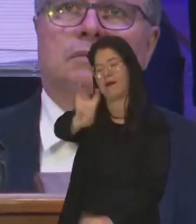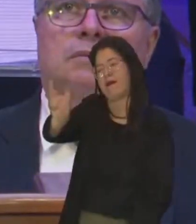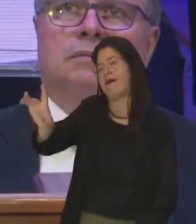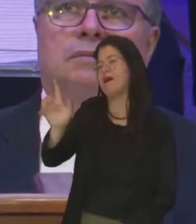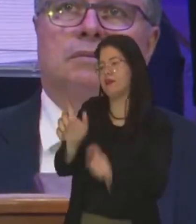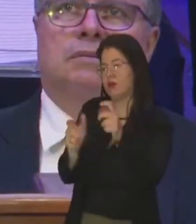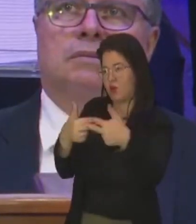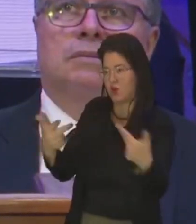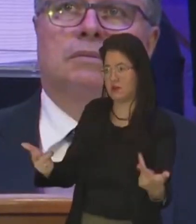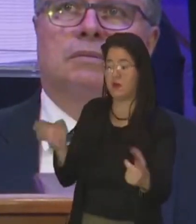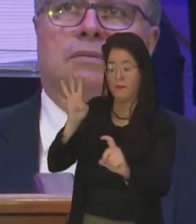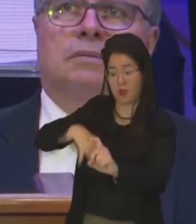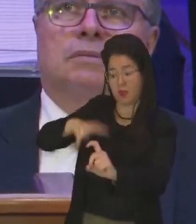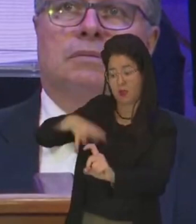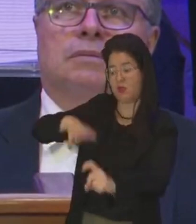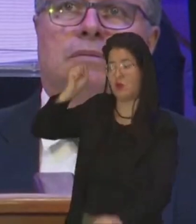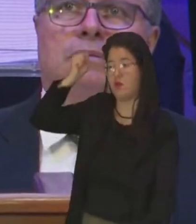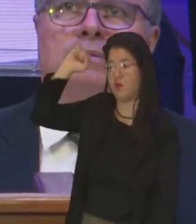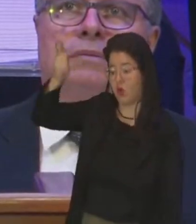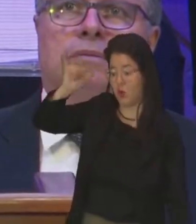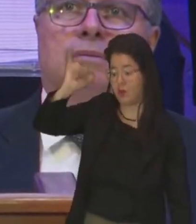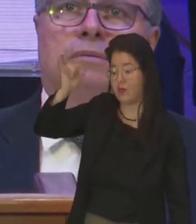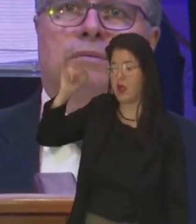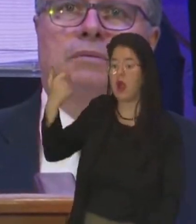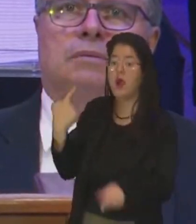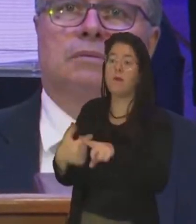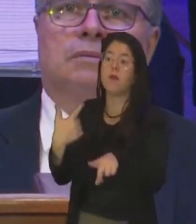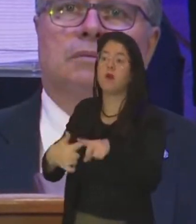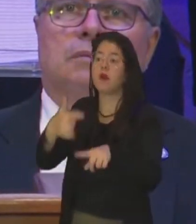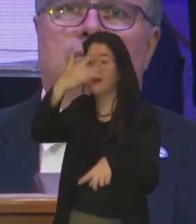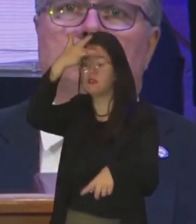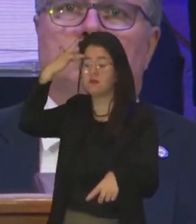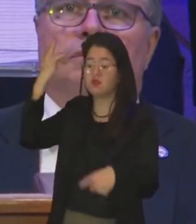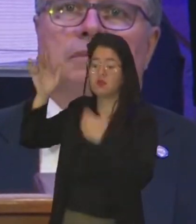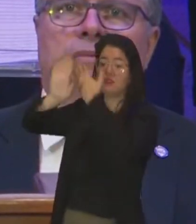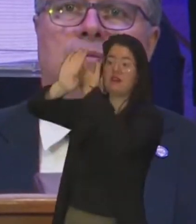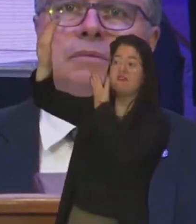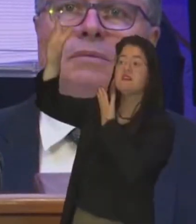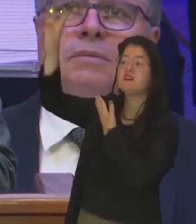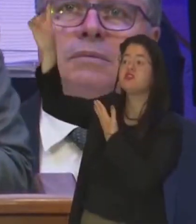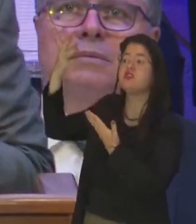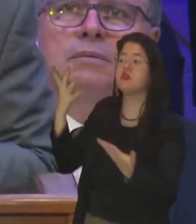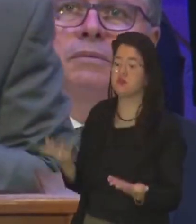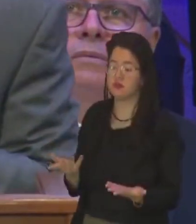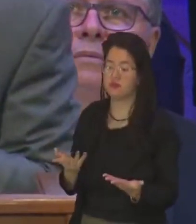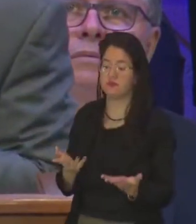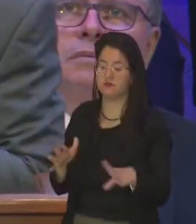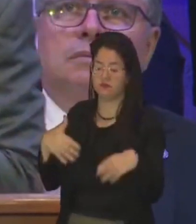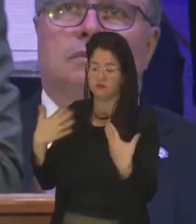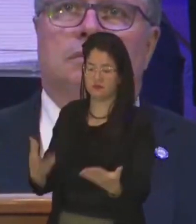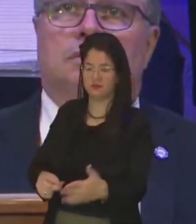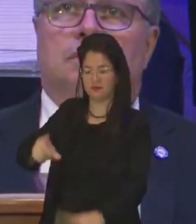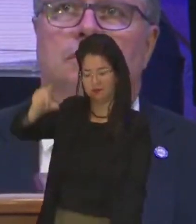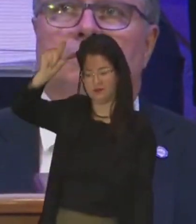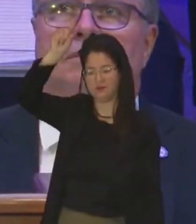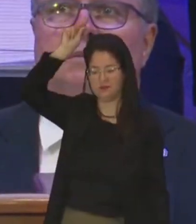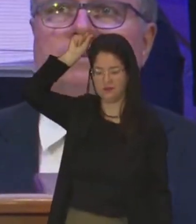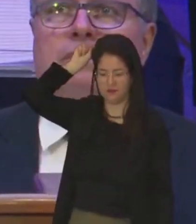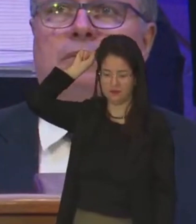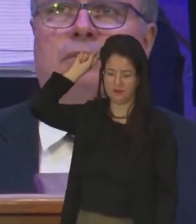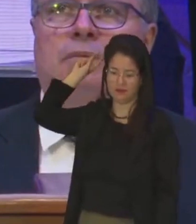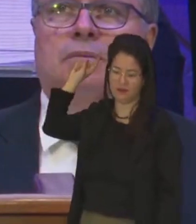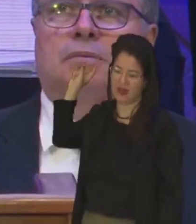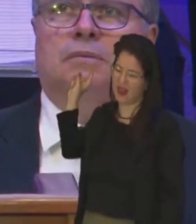esse mito que eu vou contar explica por que as pessoas estão separadas de Deus. Então, muito tempo atrás,